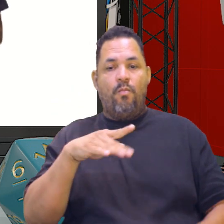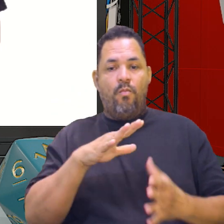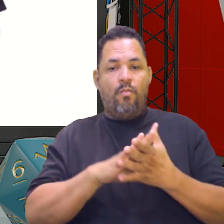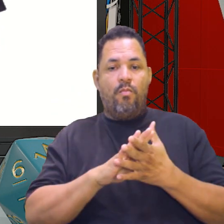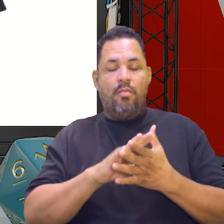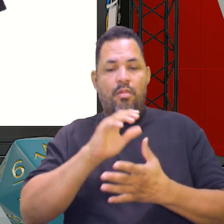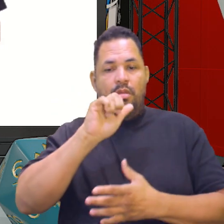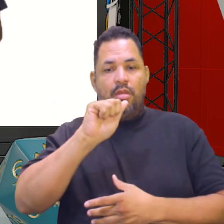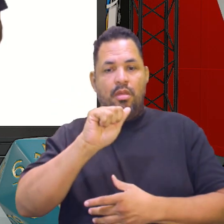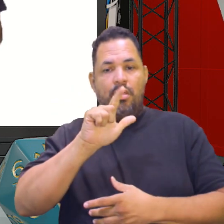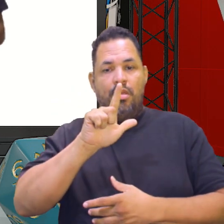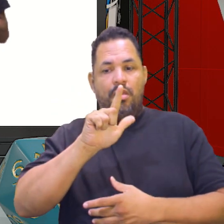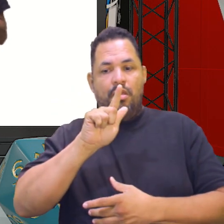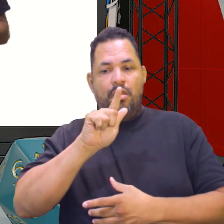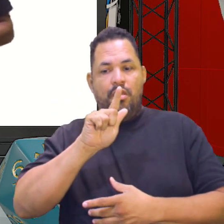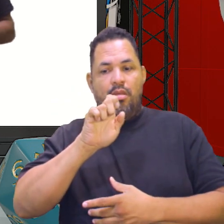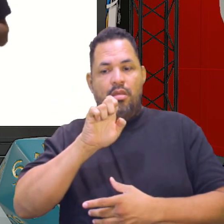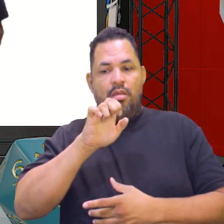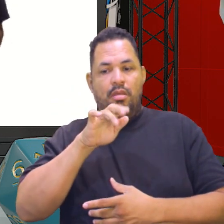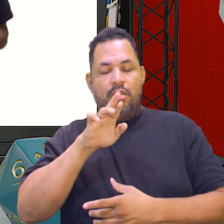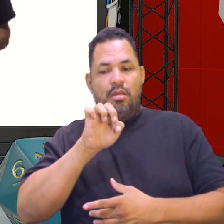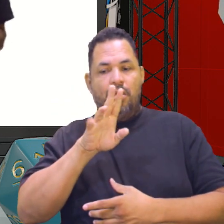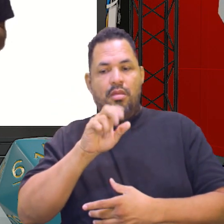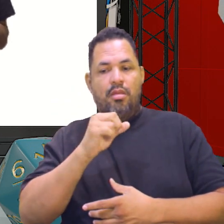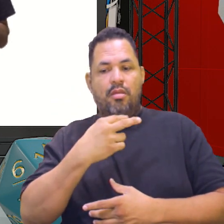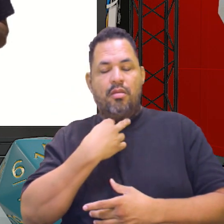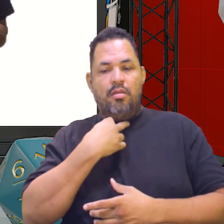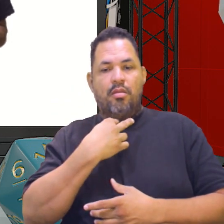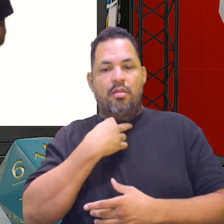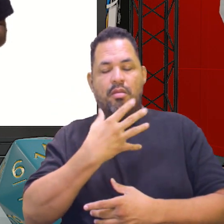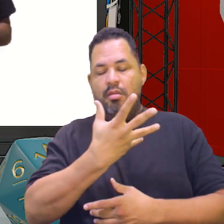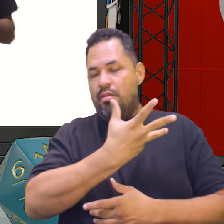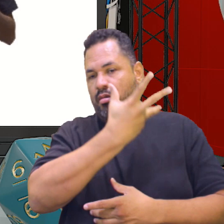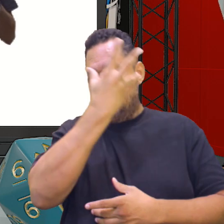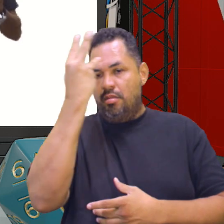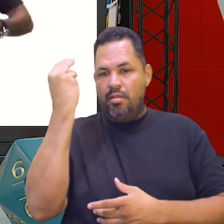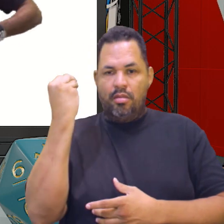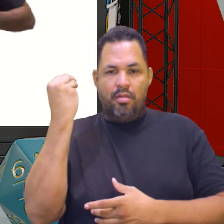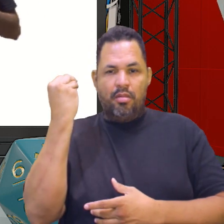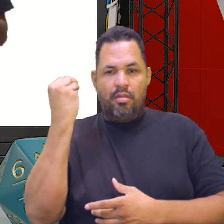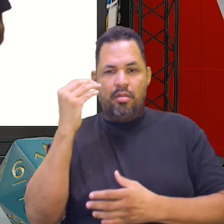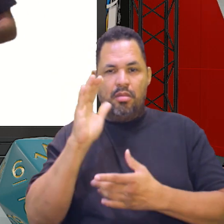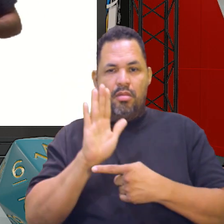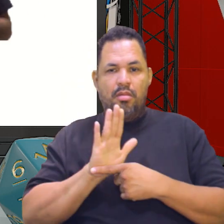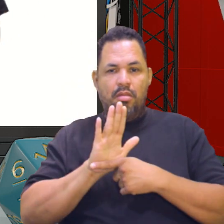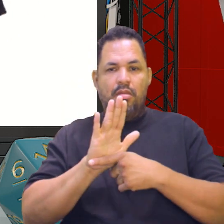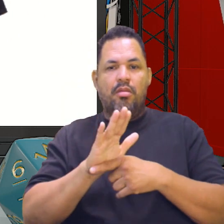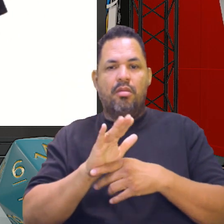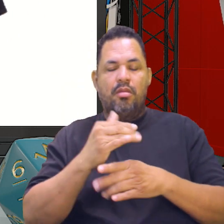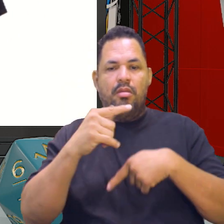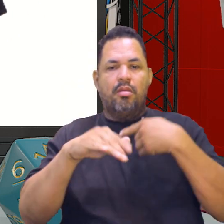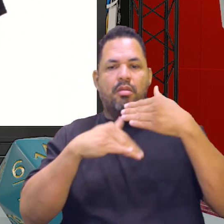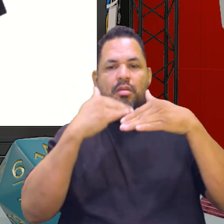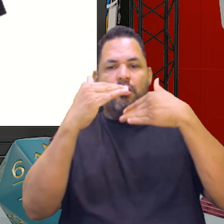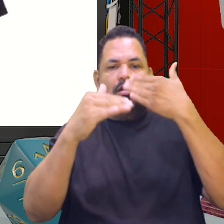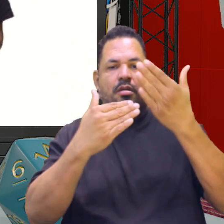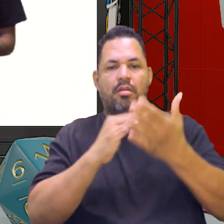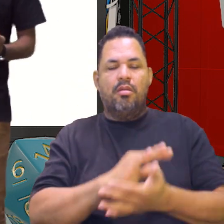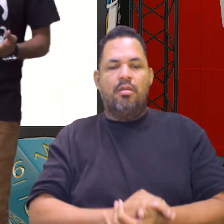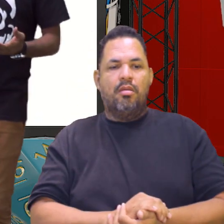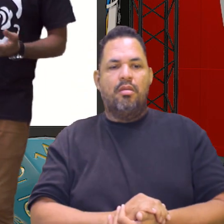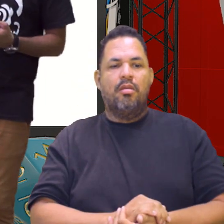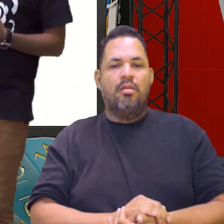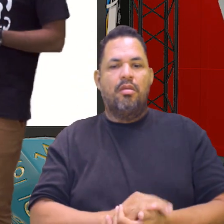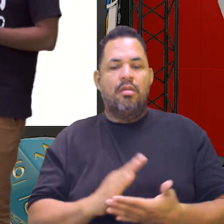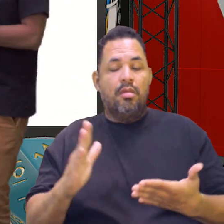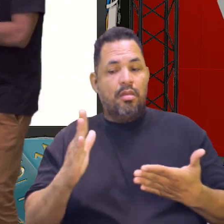a álgebra. Não podemos esquecer que a álgebra nos ajuda a desenrolar muita coisa.